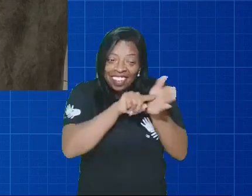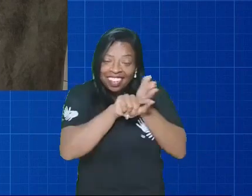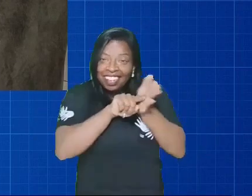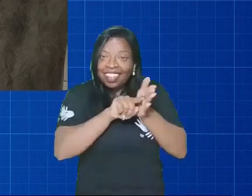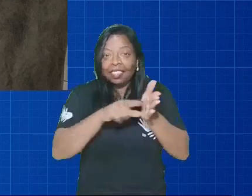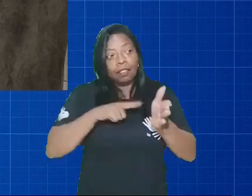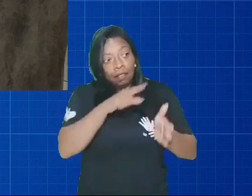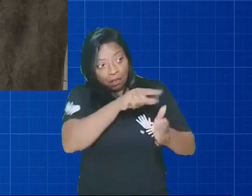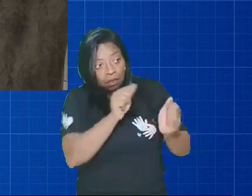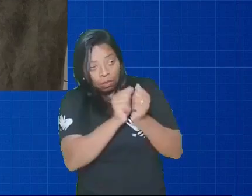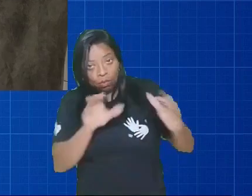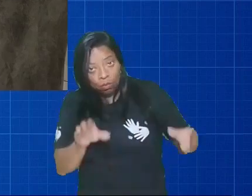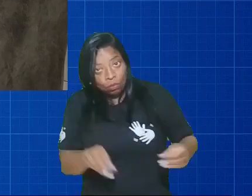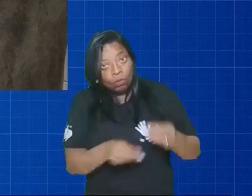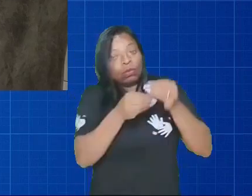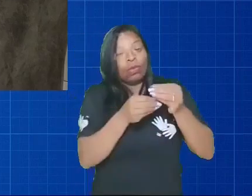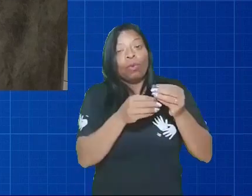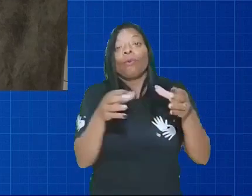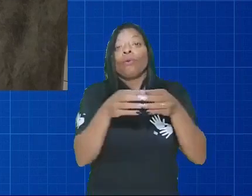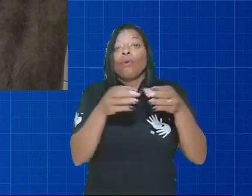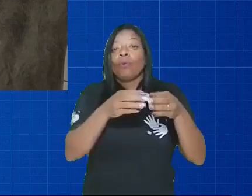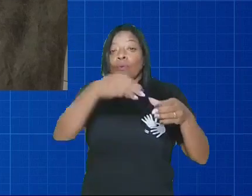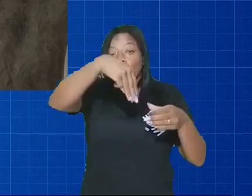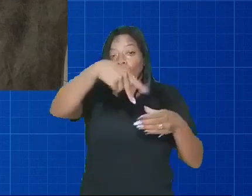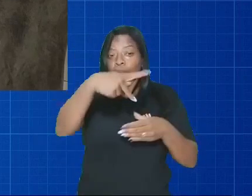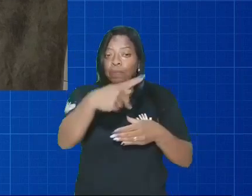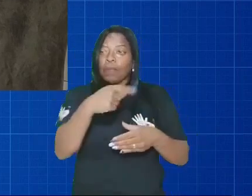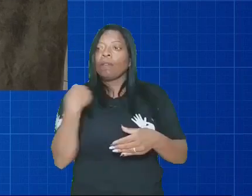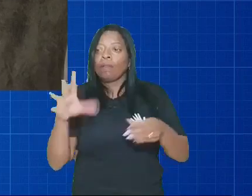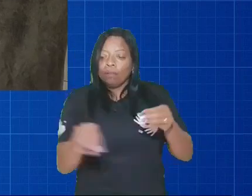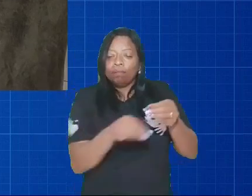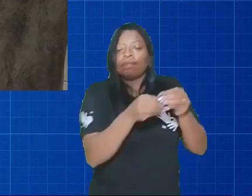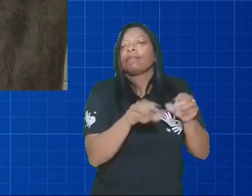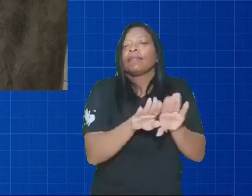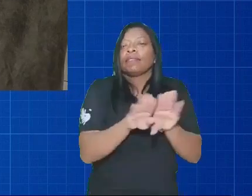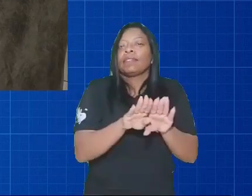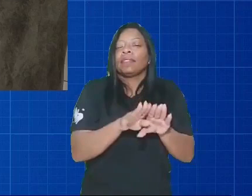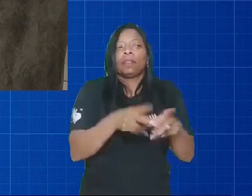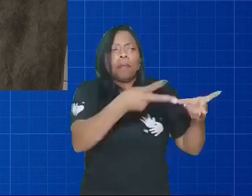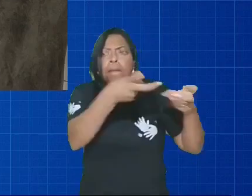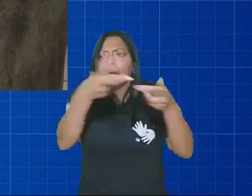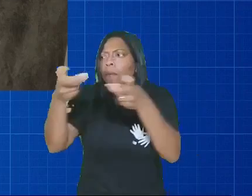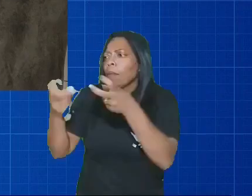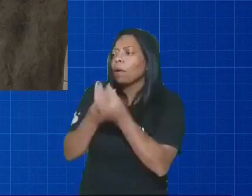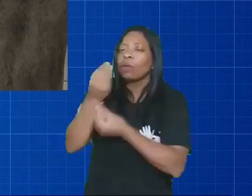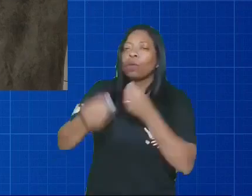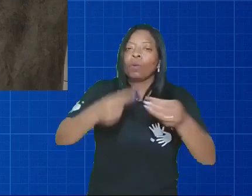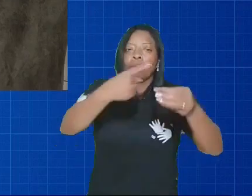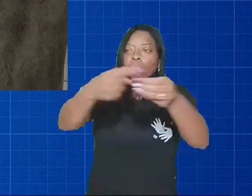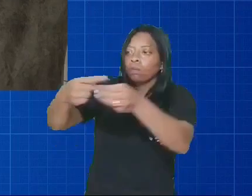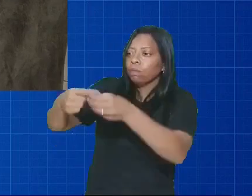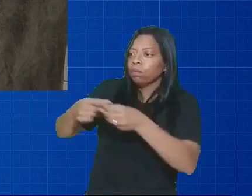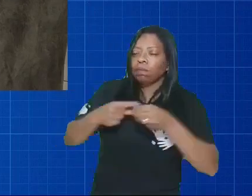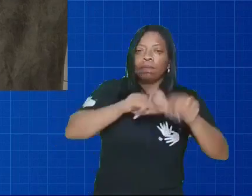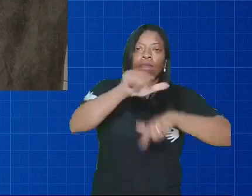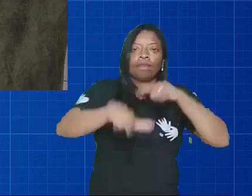grupo do Ministério Público, que a gente faz parte, né? E a gente consegue entender como os municípios estão trabalhando educação ambiental, o que está acontecendo